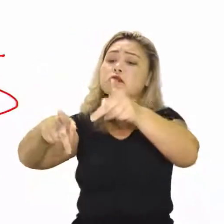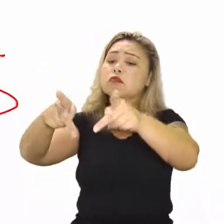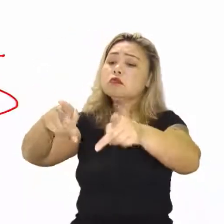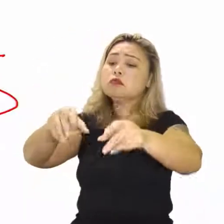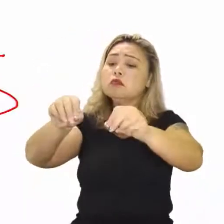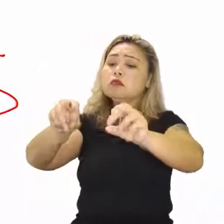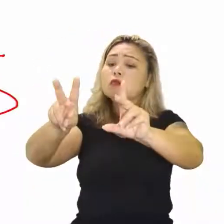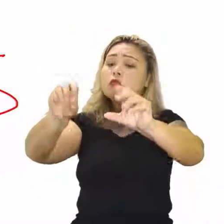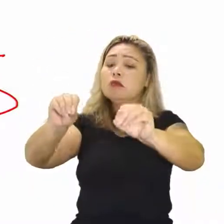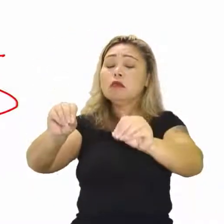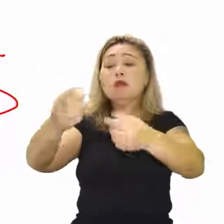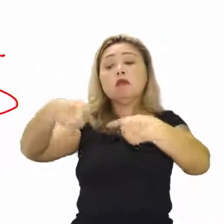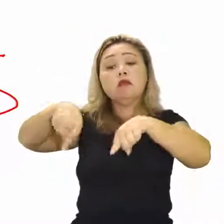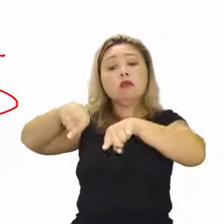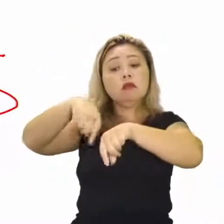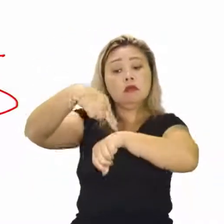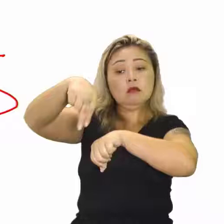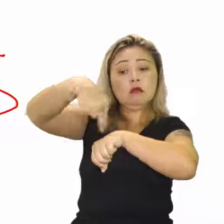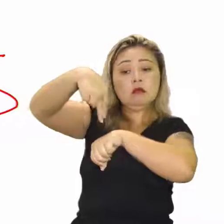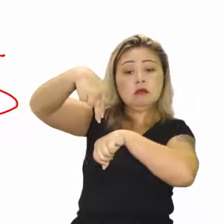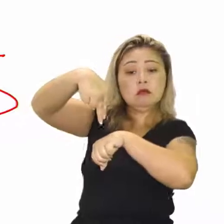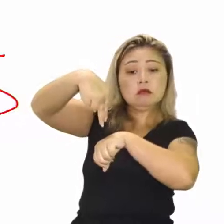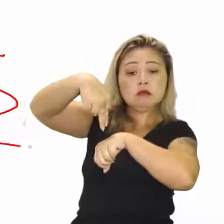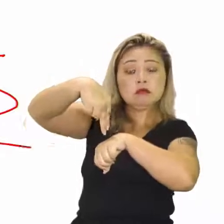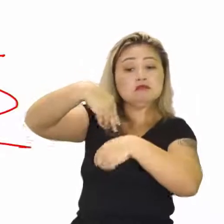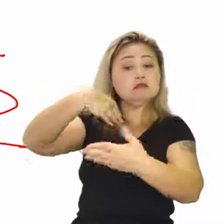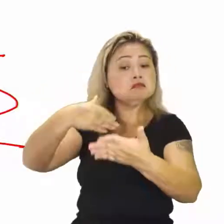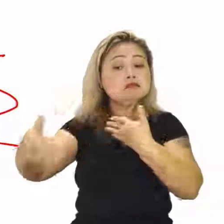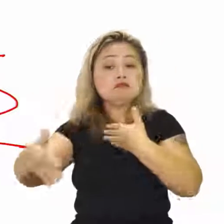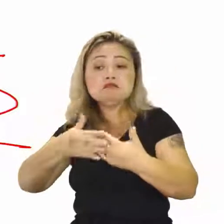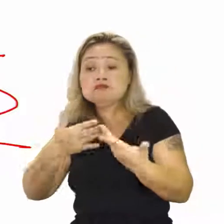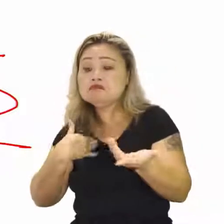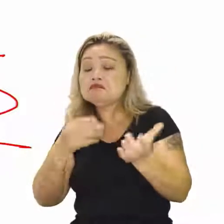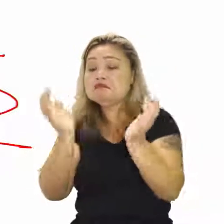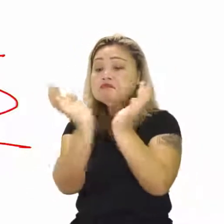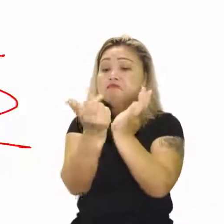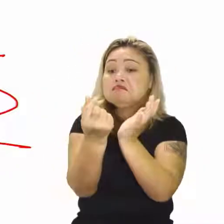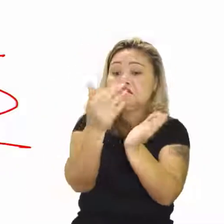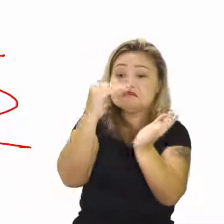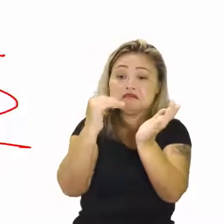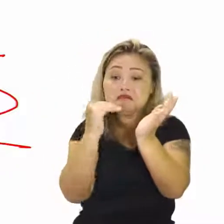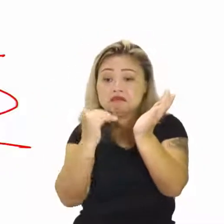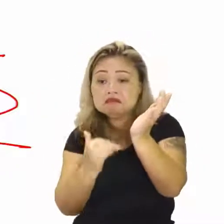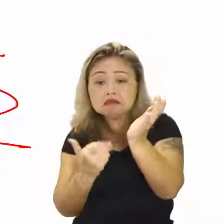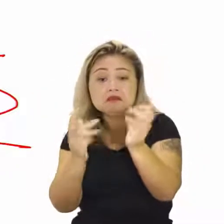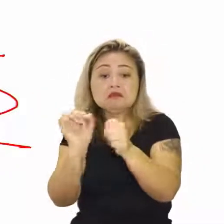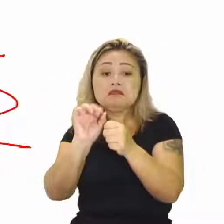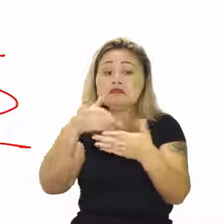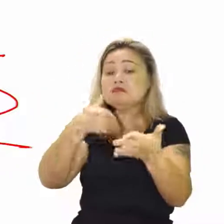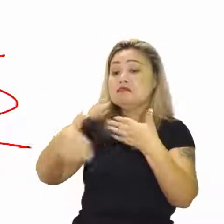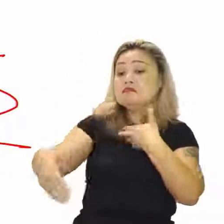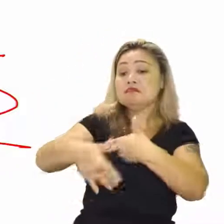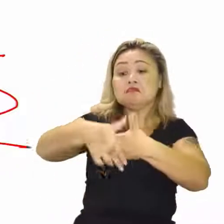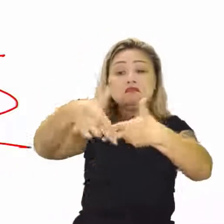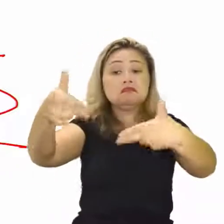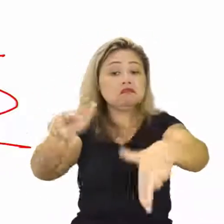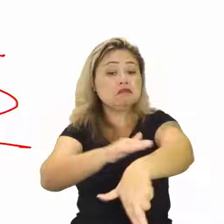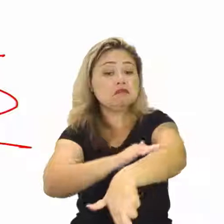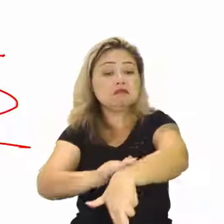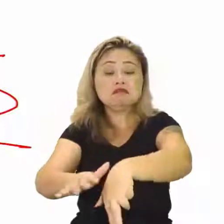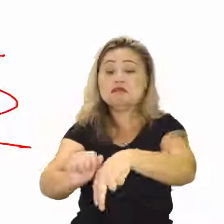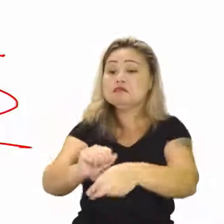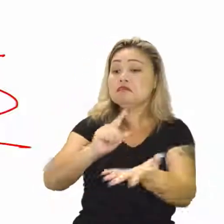povos e nações. Independente de sua classe social, independente de sua etnia, do seu